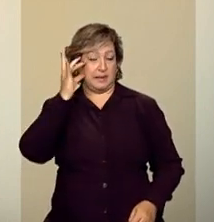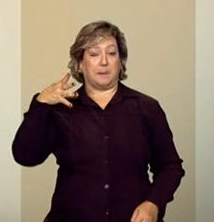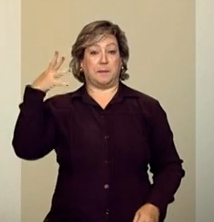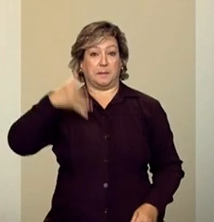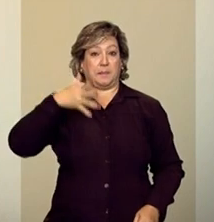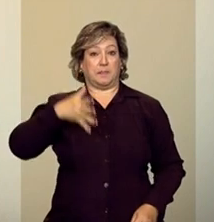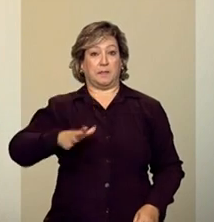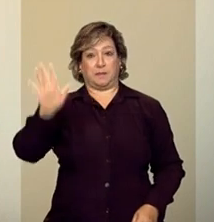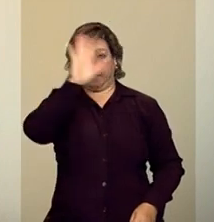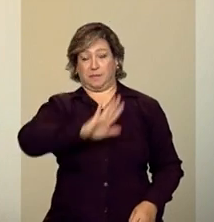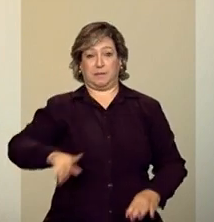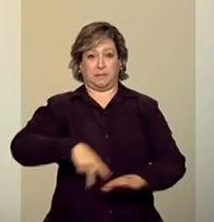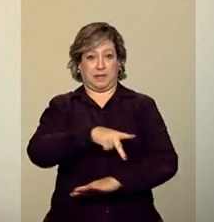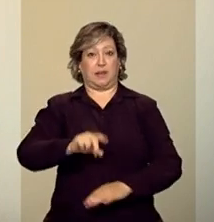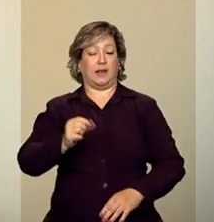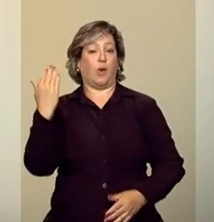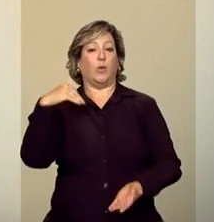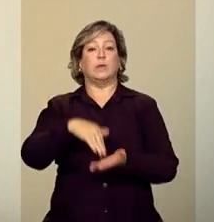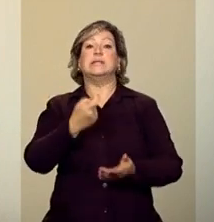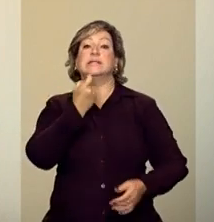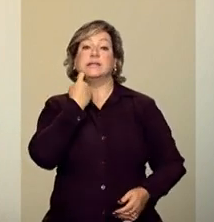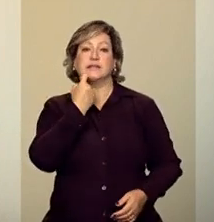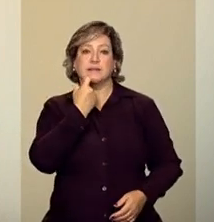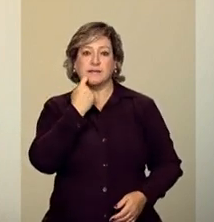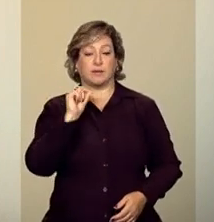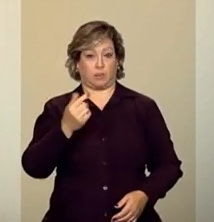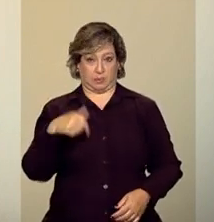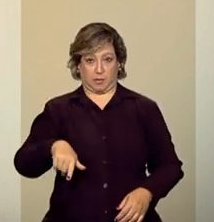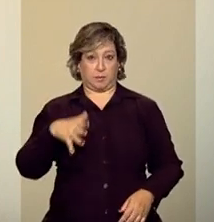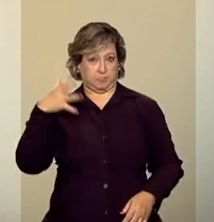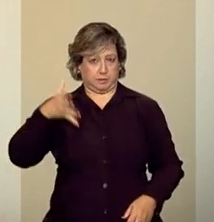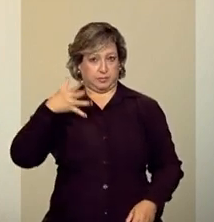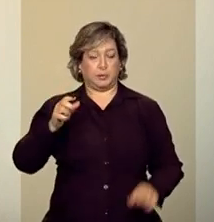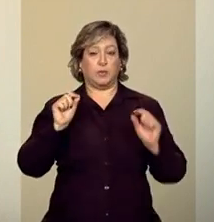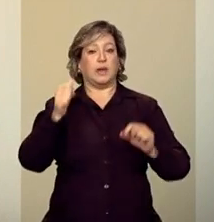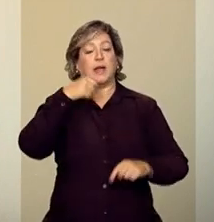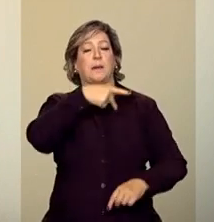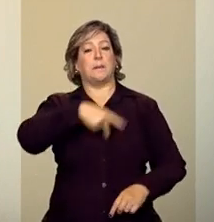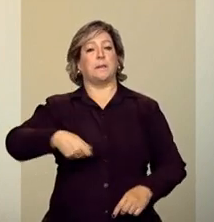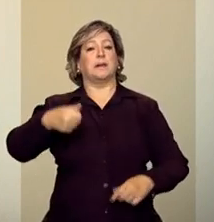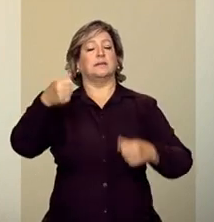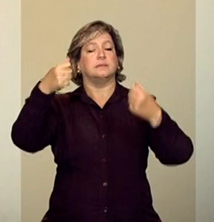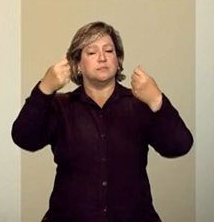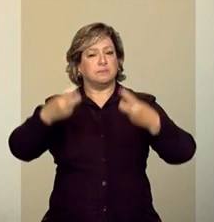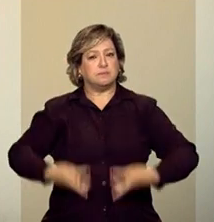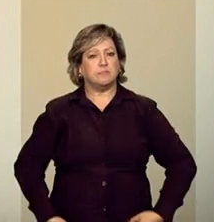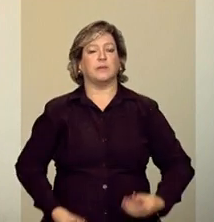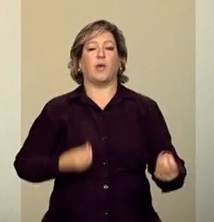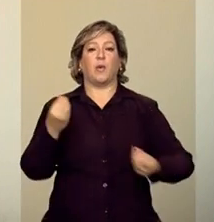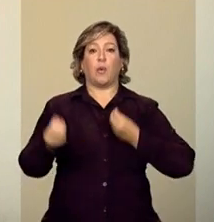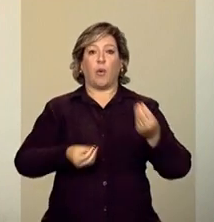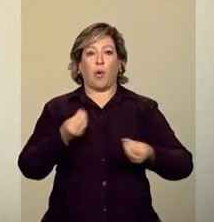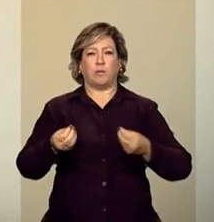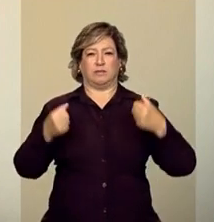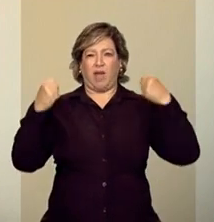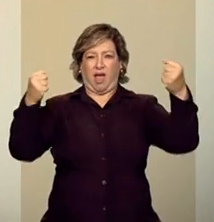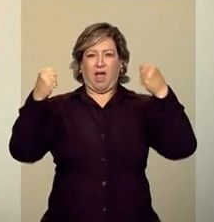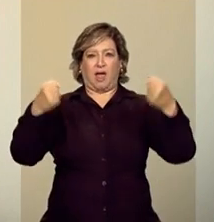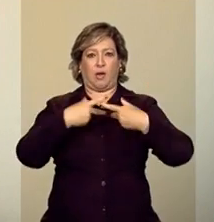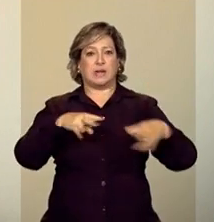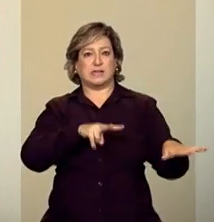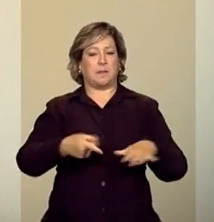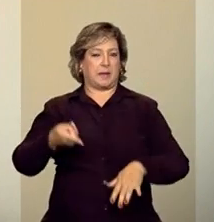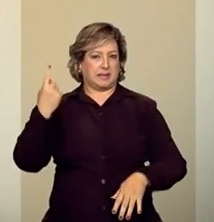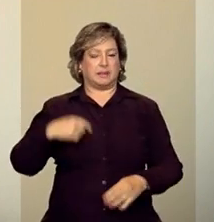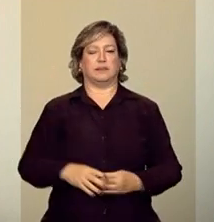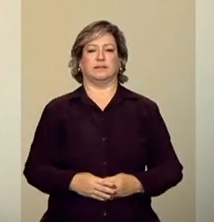Rousseff fez à nação na última sexta-feira. No pronunciamento, a presidenta falou sobre as manifestações da semana passada.